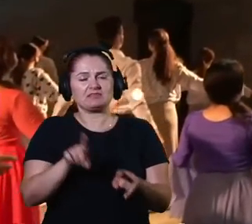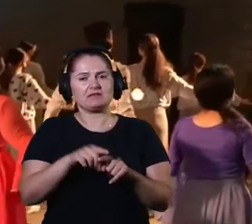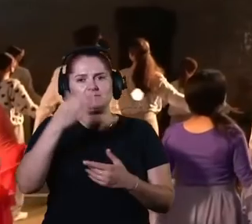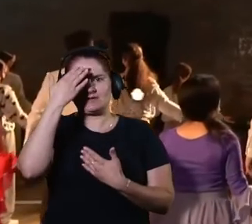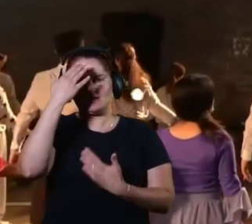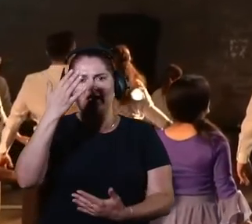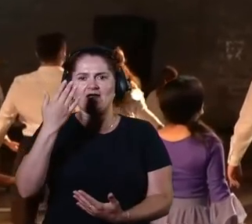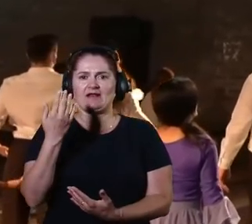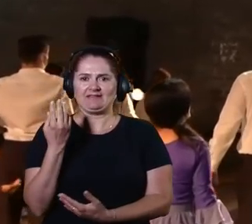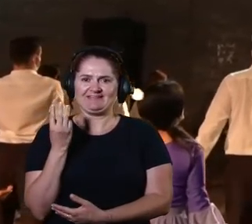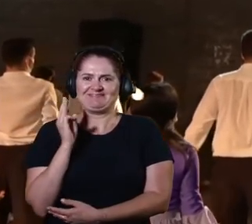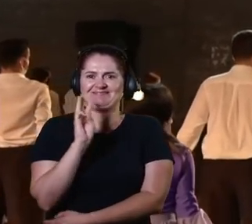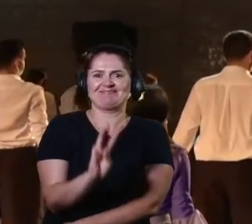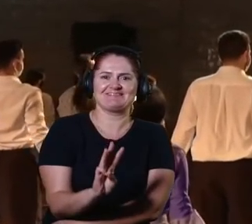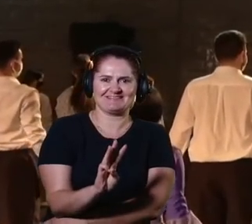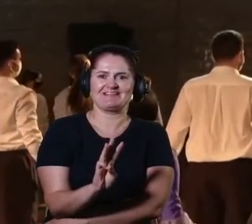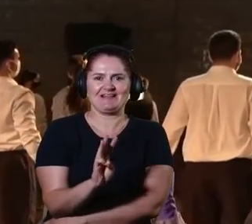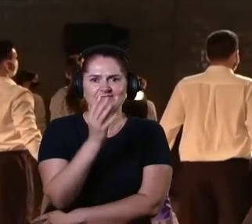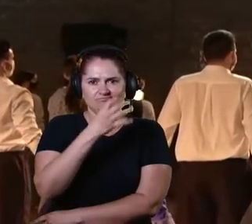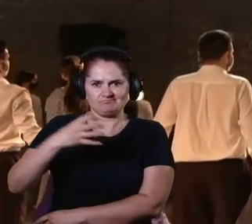Trio de Soberanos.